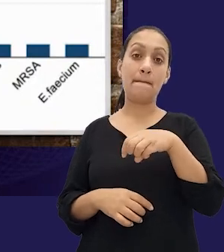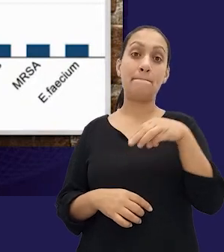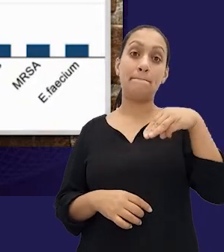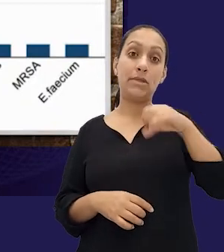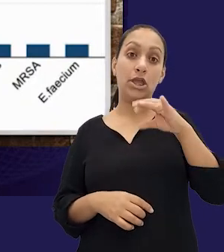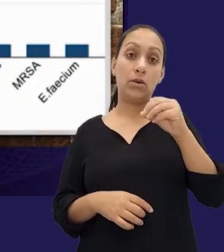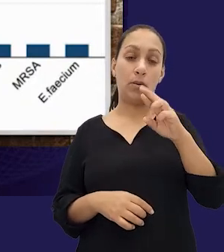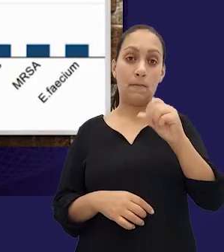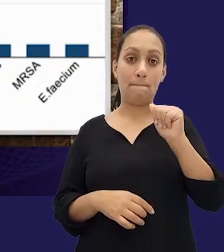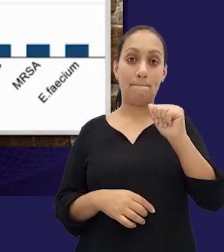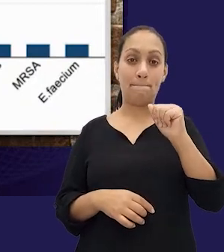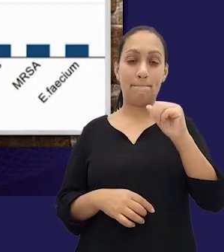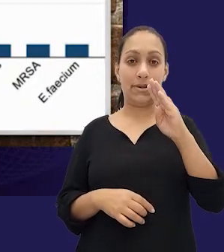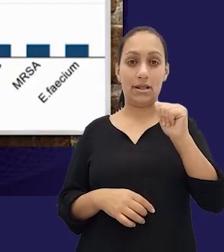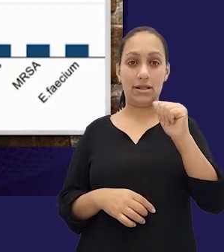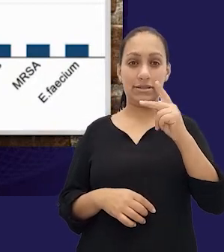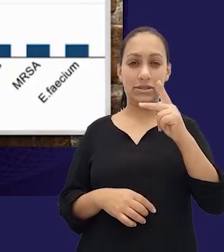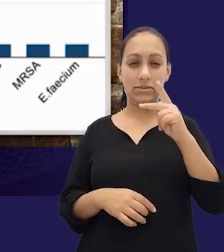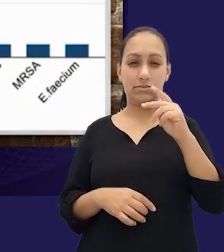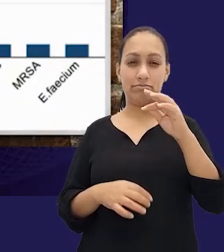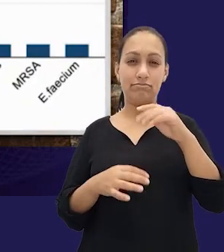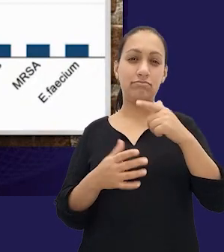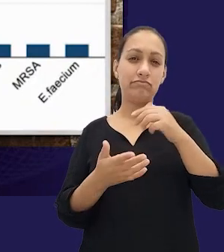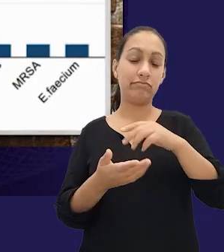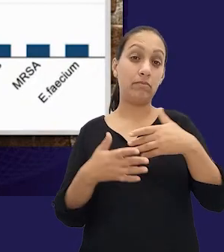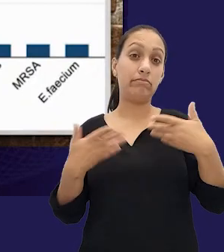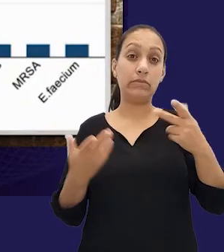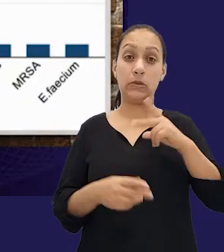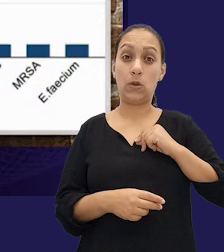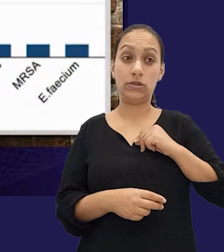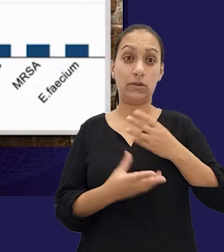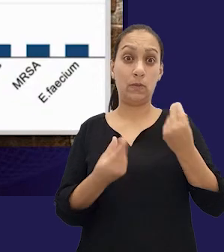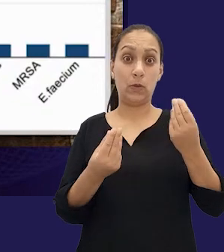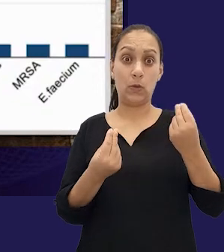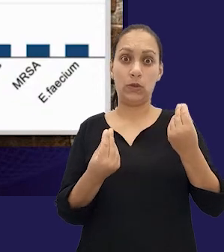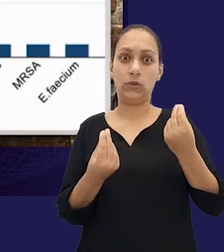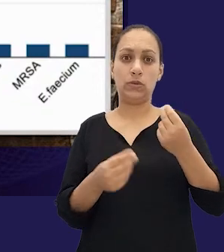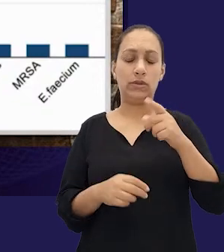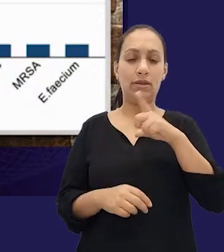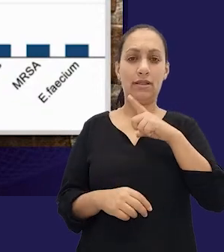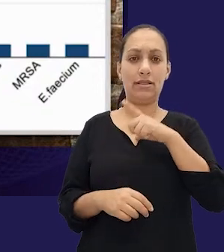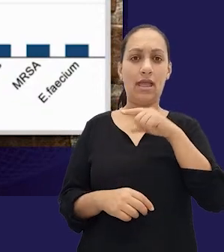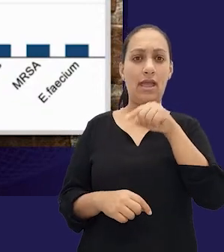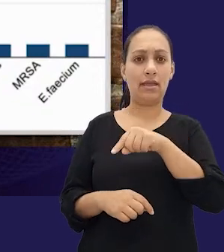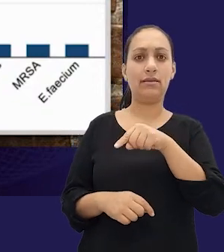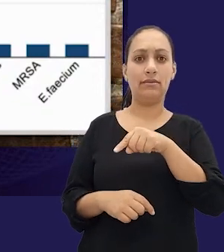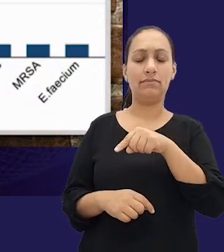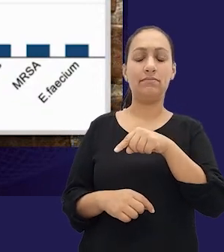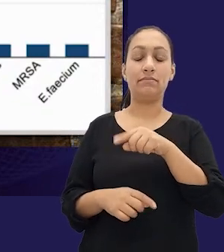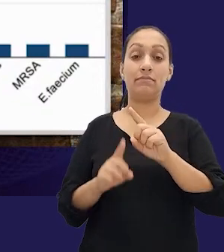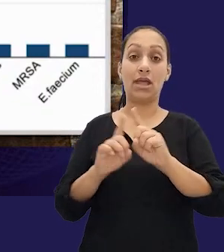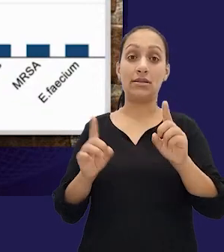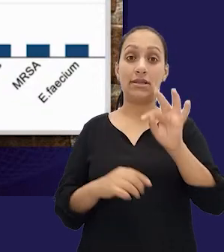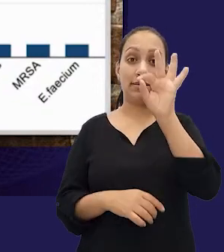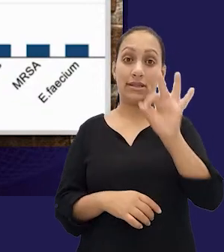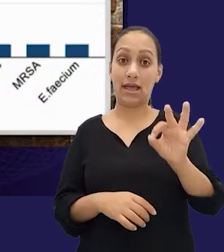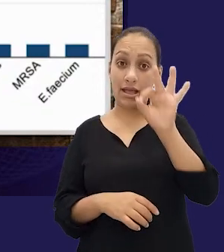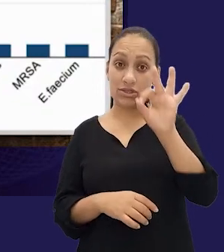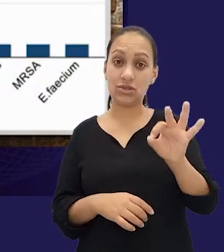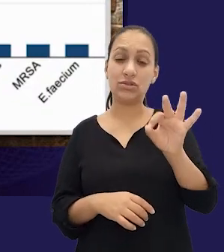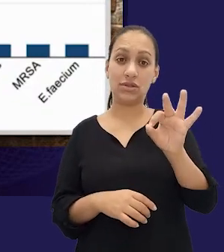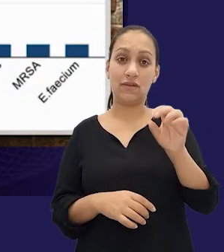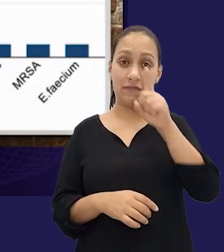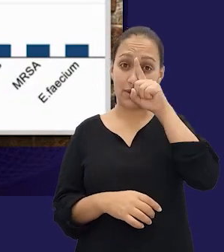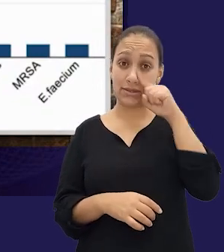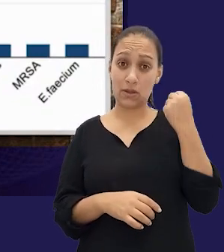pneumoniae, tá? Então, cuidado aqui para não achar que, nossa, tem muita infecção por Mycoplasma pneumoniae. Não. A taxa de infecção por micoplasma e pelas